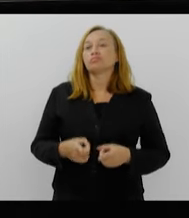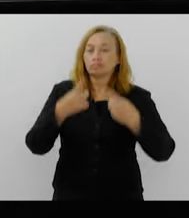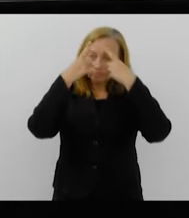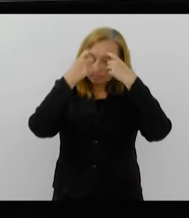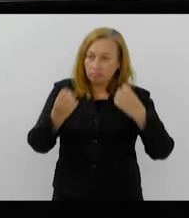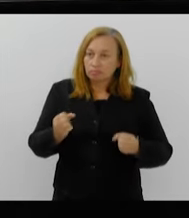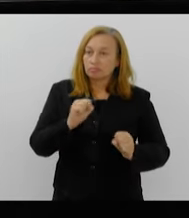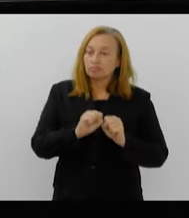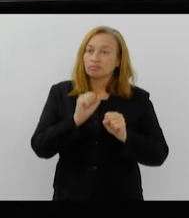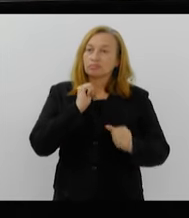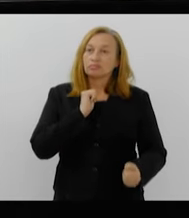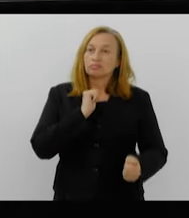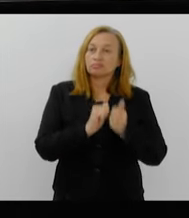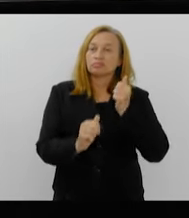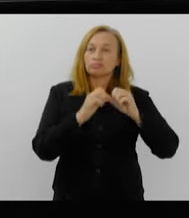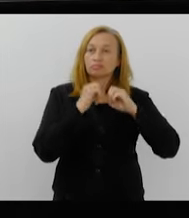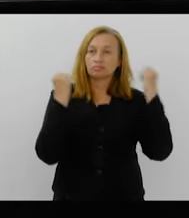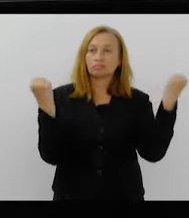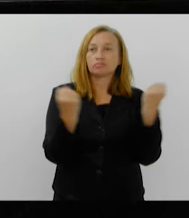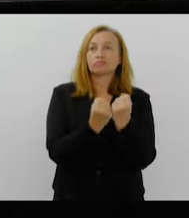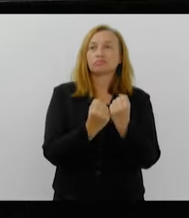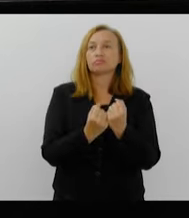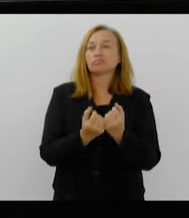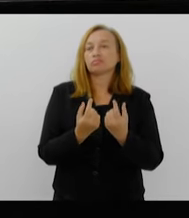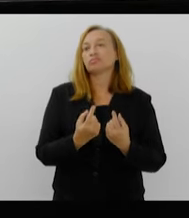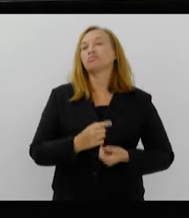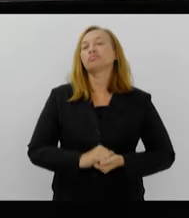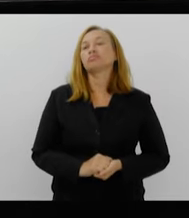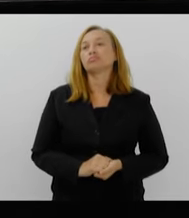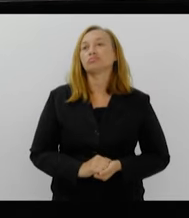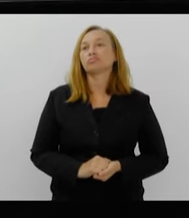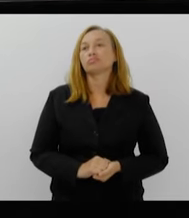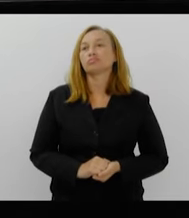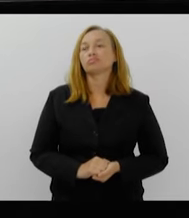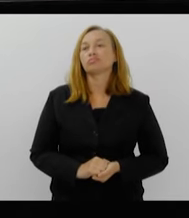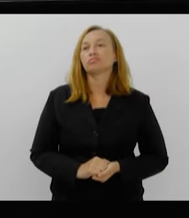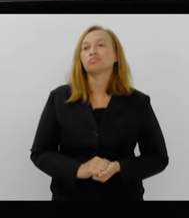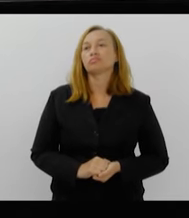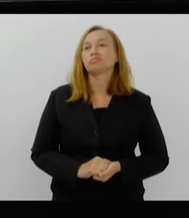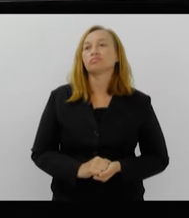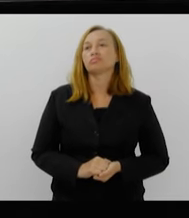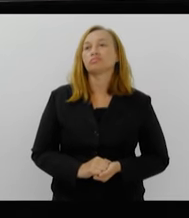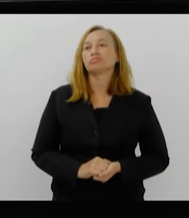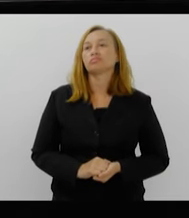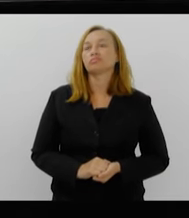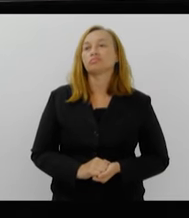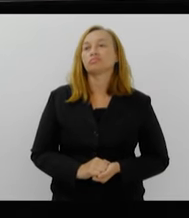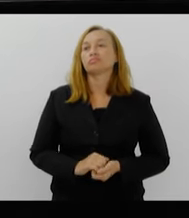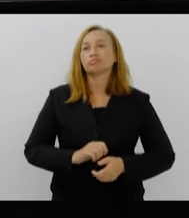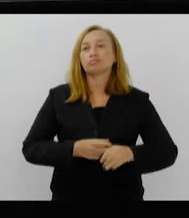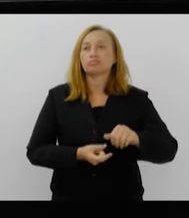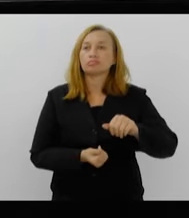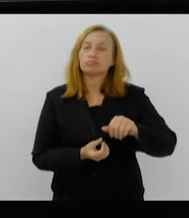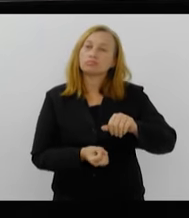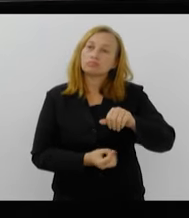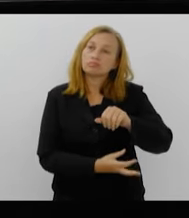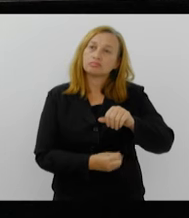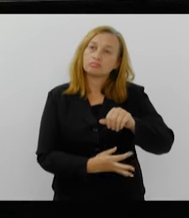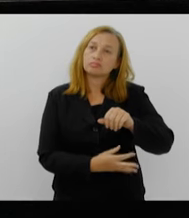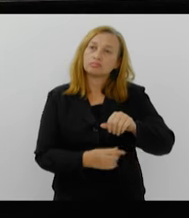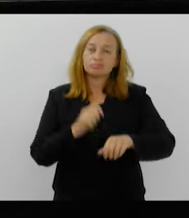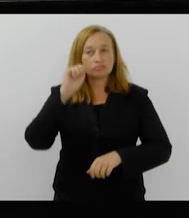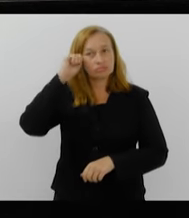quando a gente fala do Fundo Especial do Direito dos Negros e Negras, que foi